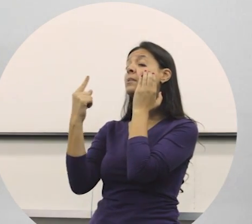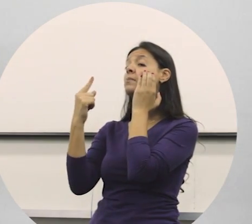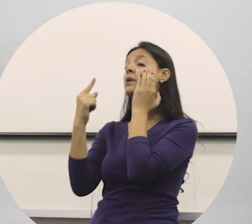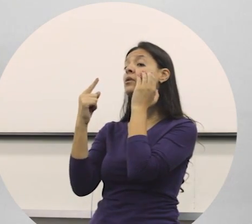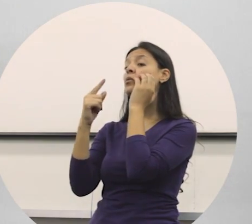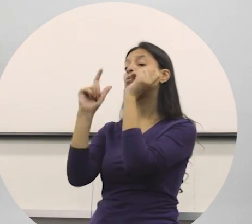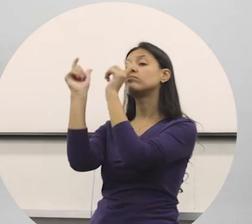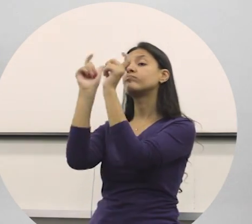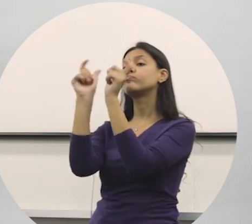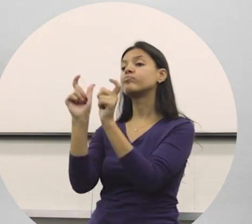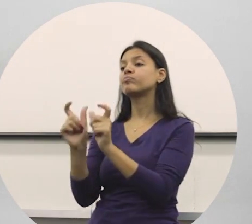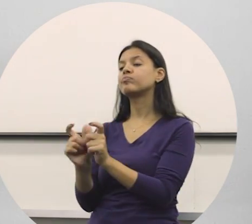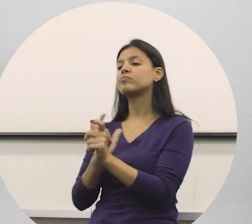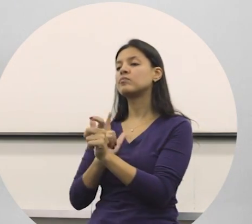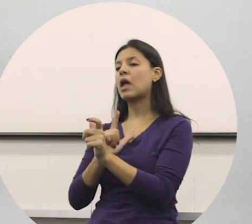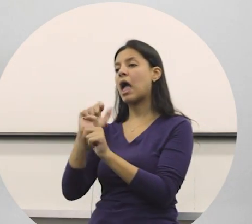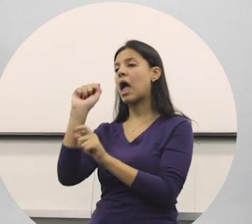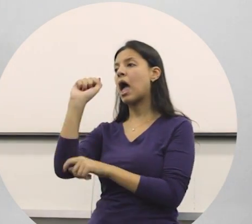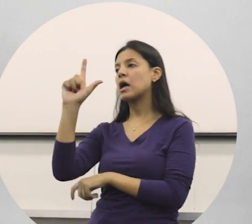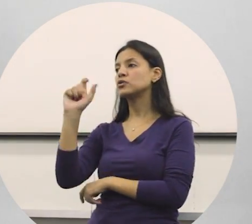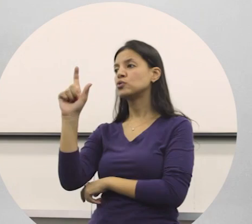aí. O azul.